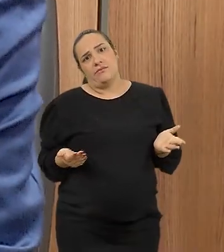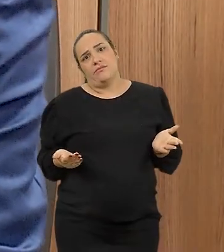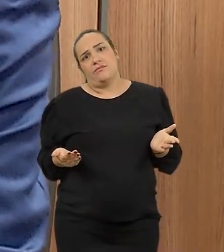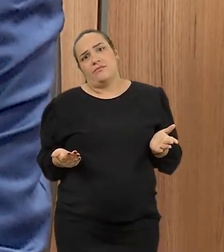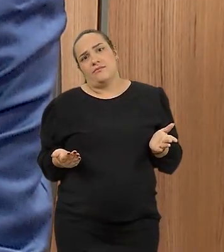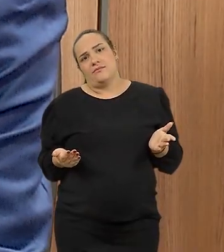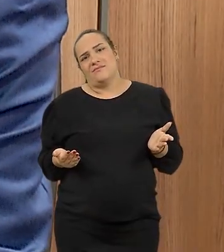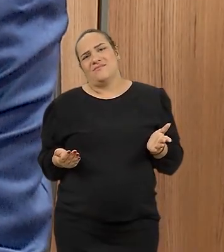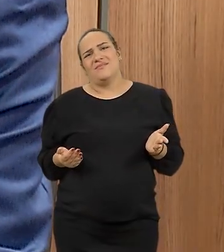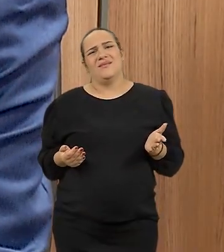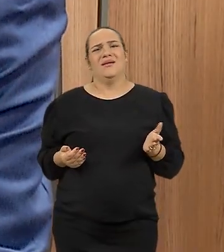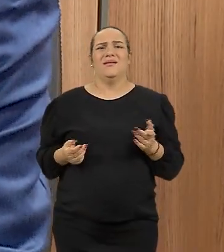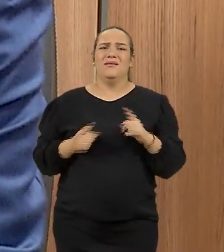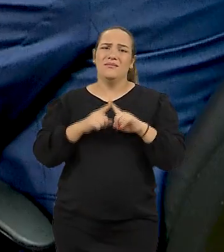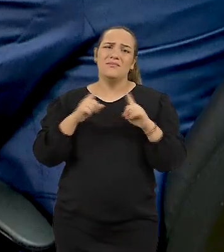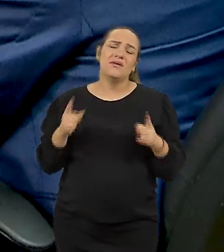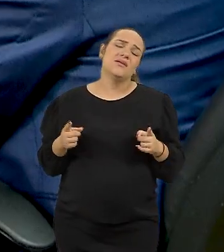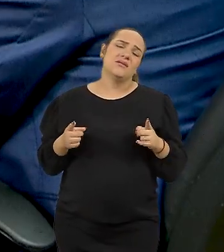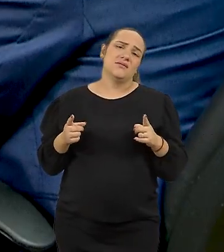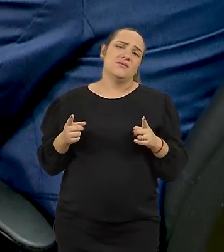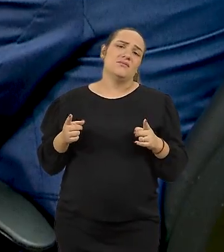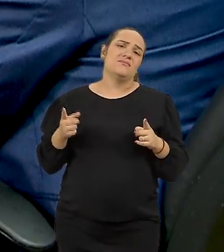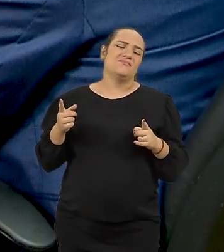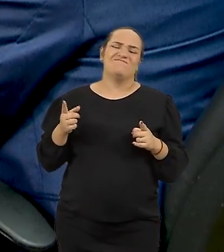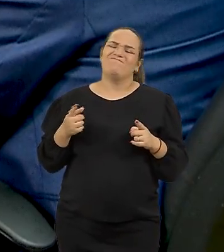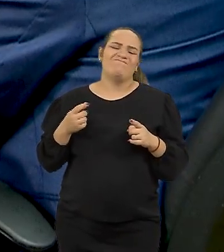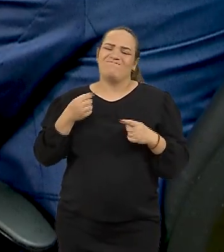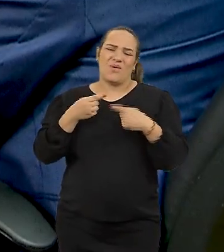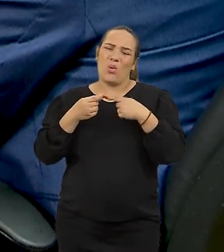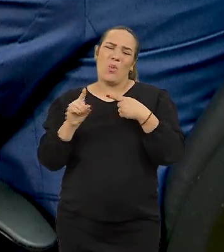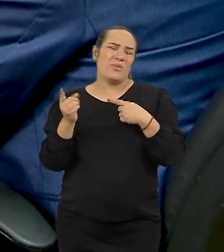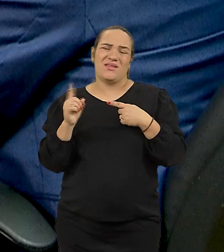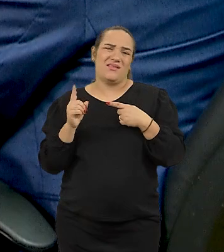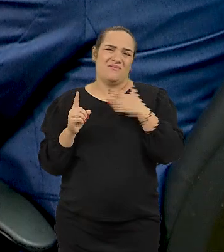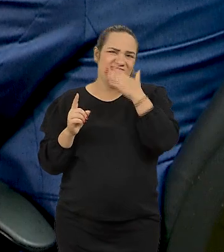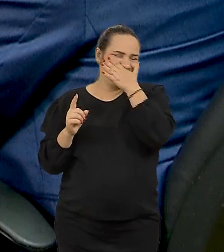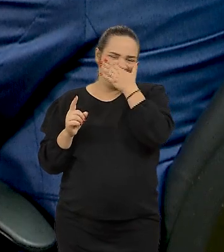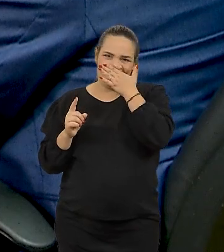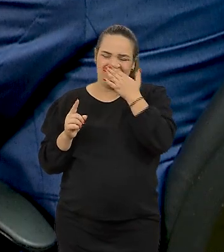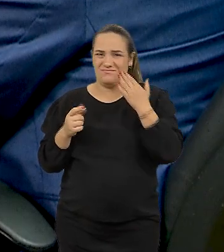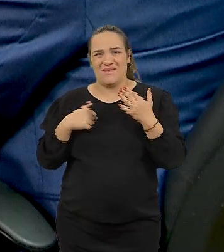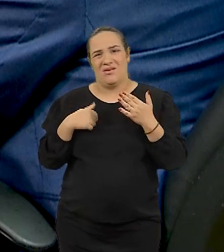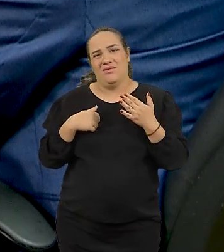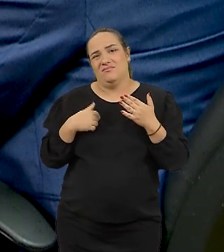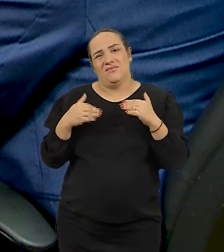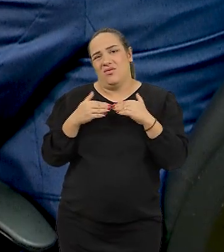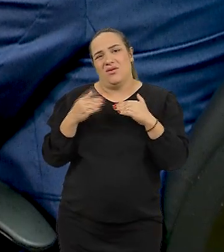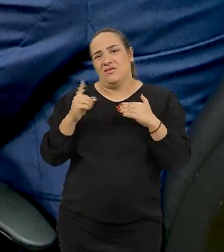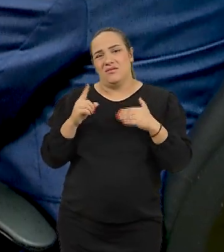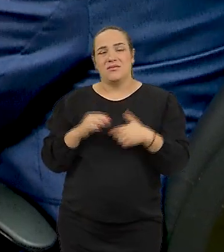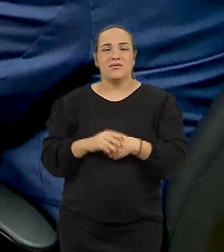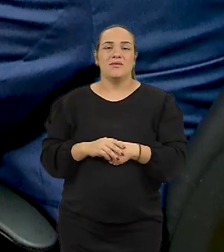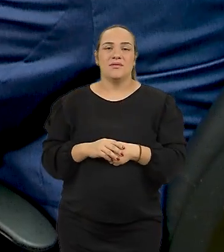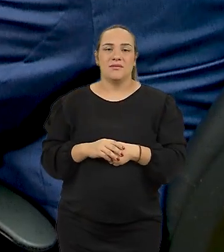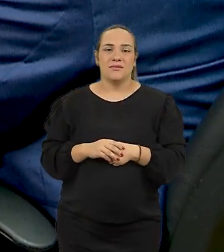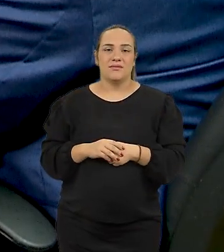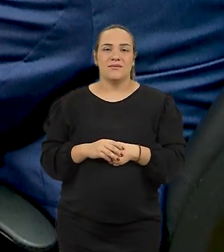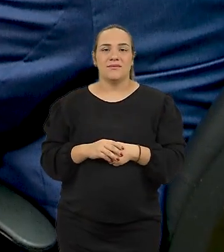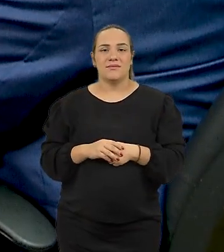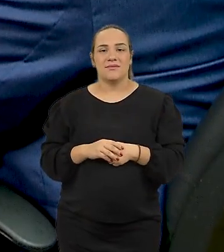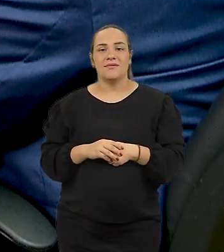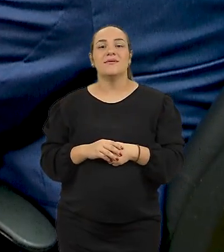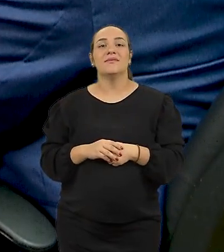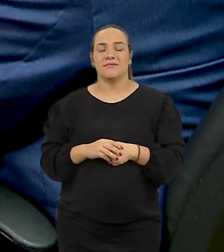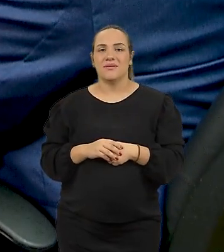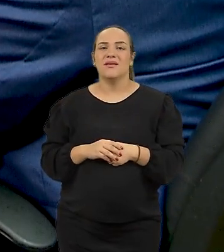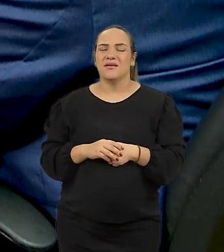dizer, né, mas para evitar as demandas. E eu acho que essa solução não foi correta, não vingou. Common